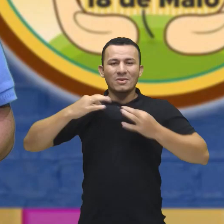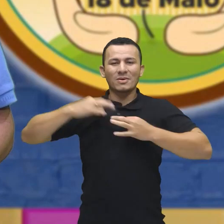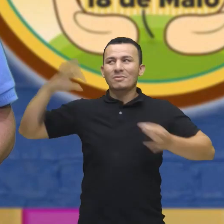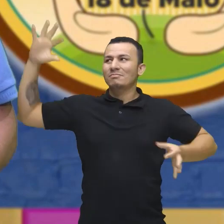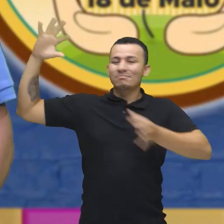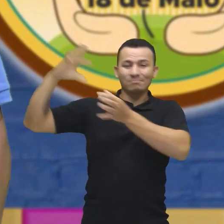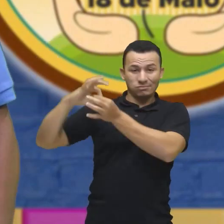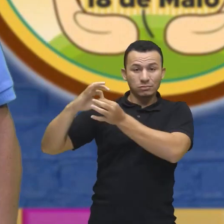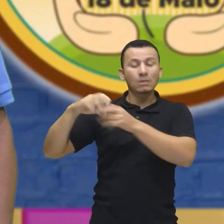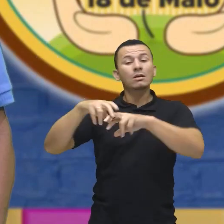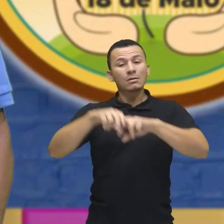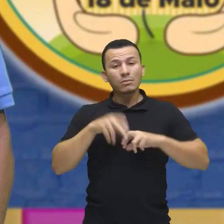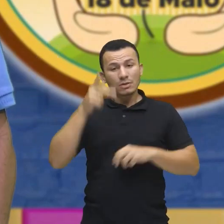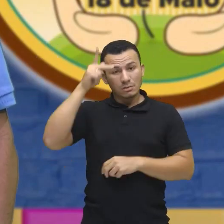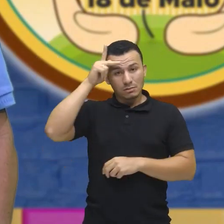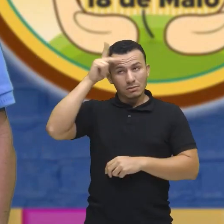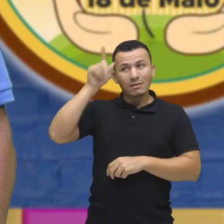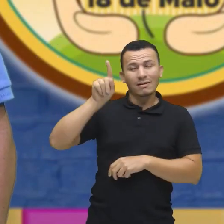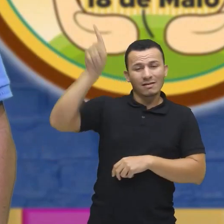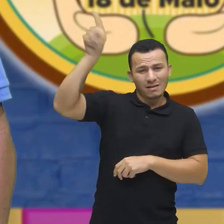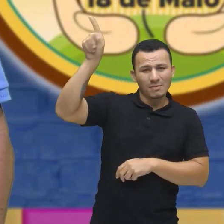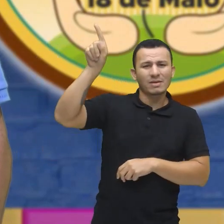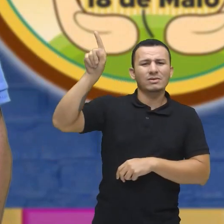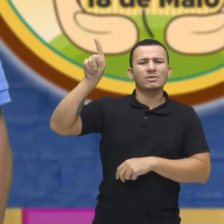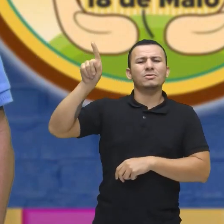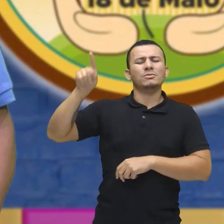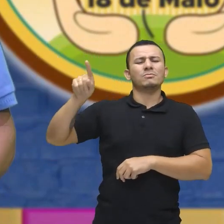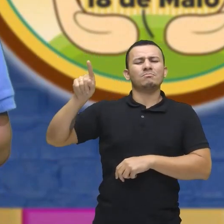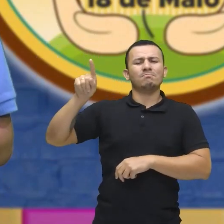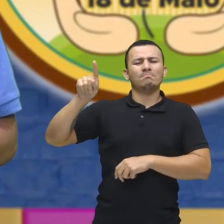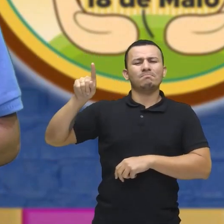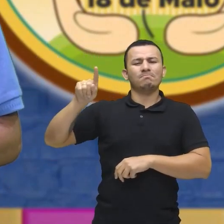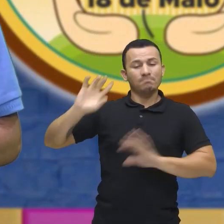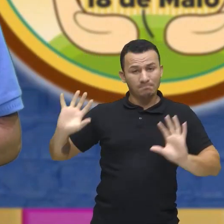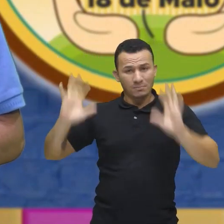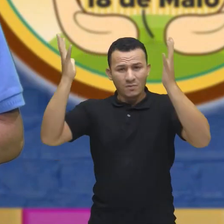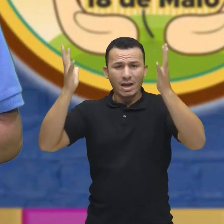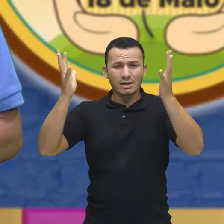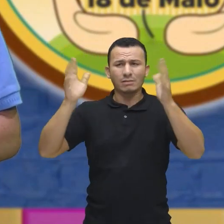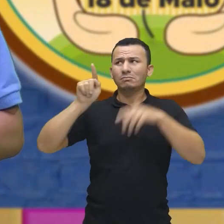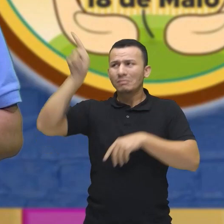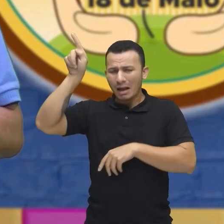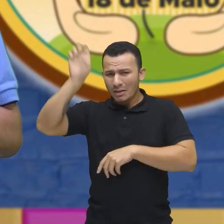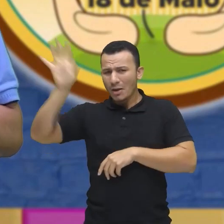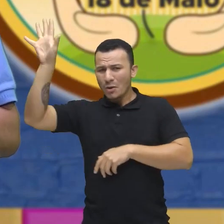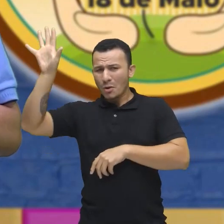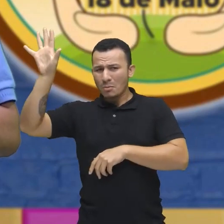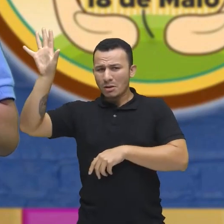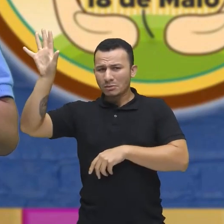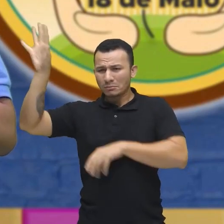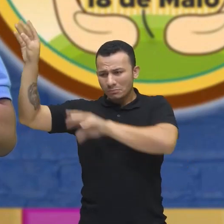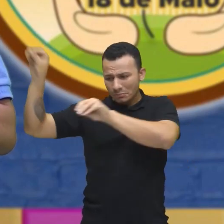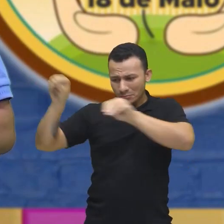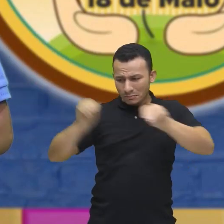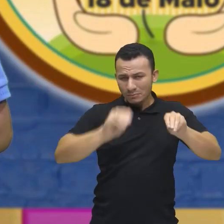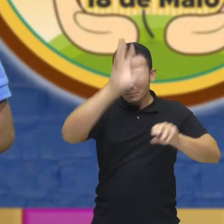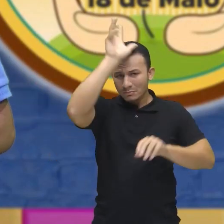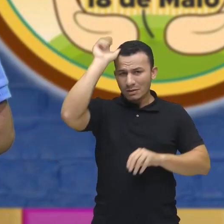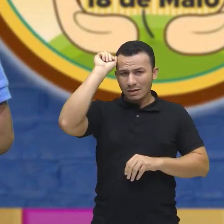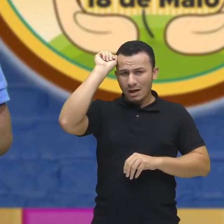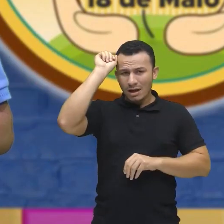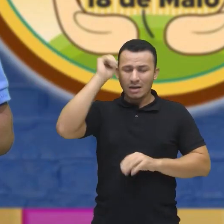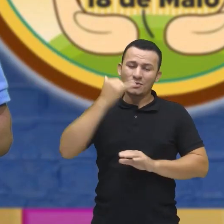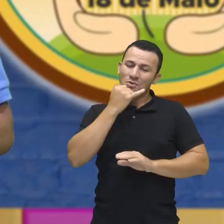Então, quer dizer que o boi-bumbá, as manifestações vieram lá da Europa? Pode ser. vocês vão ficar aí incumbidos de